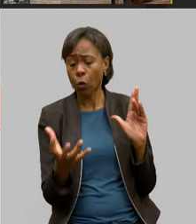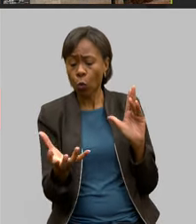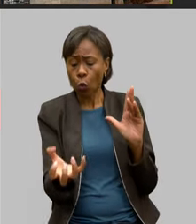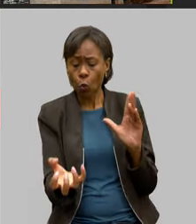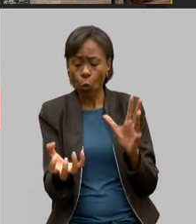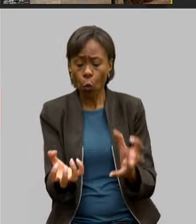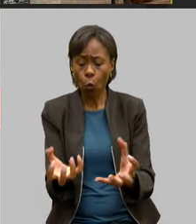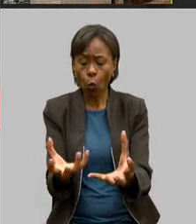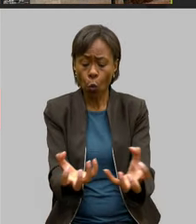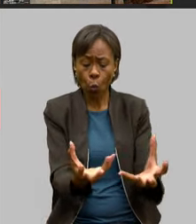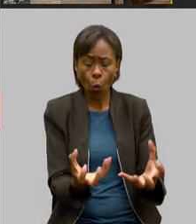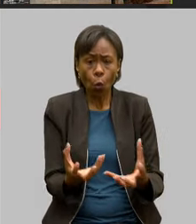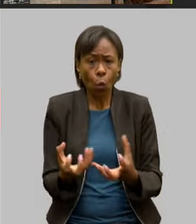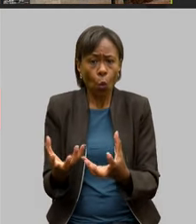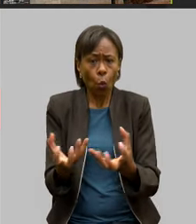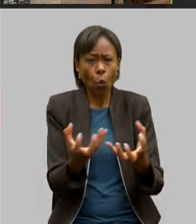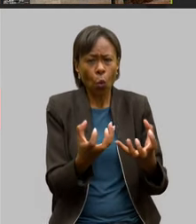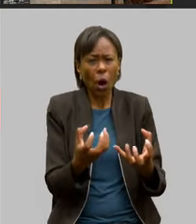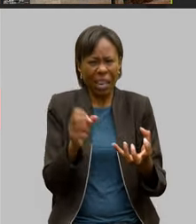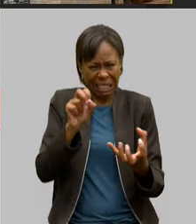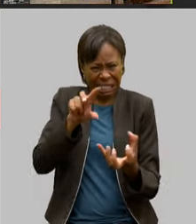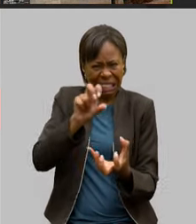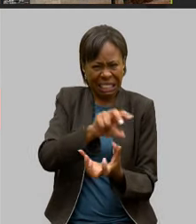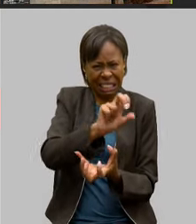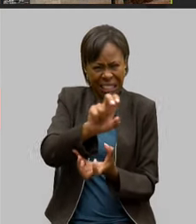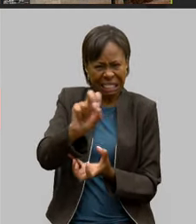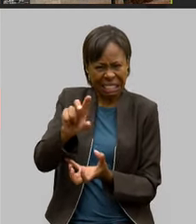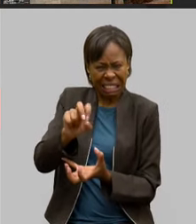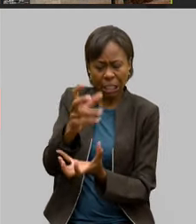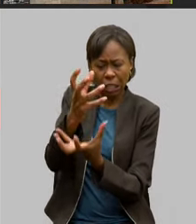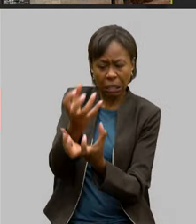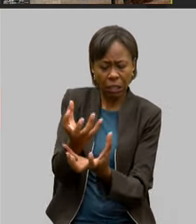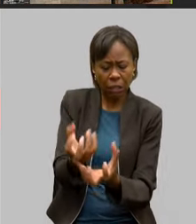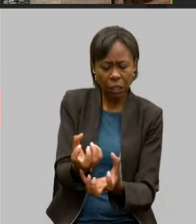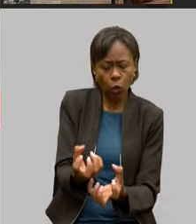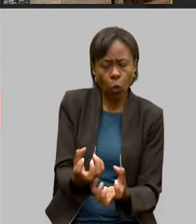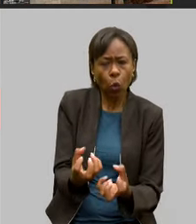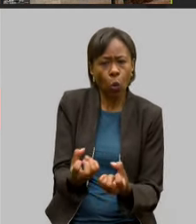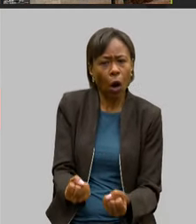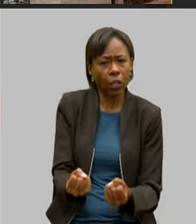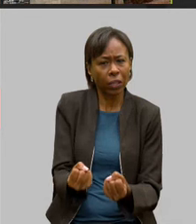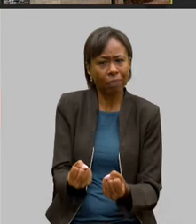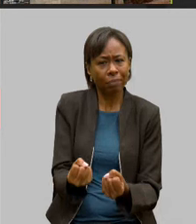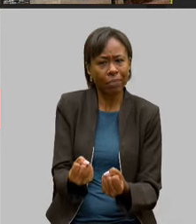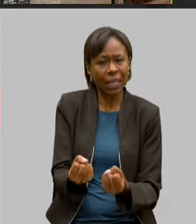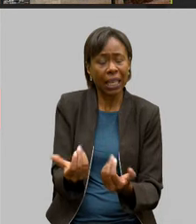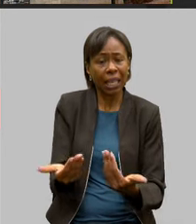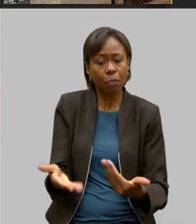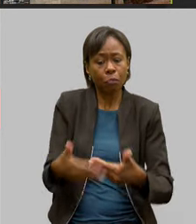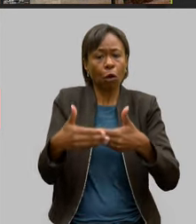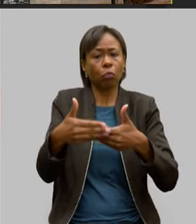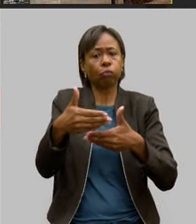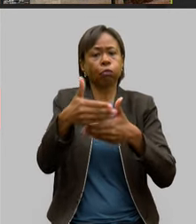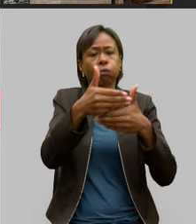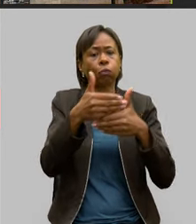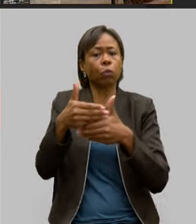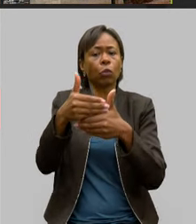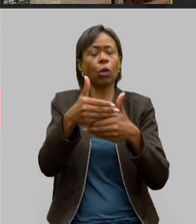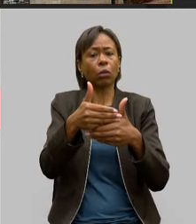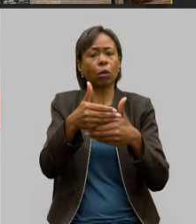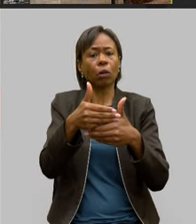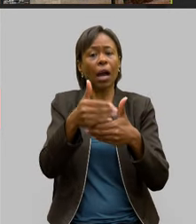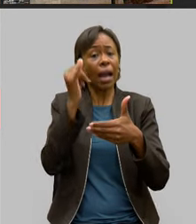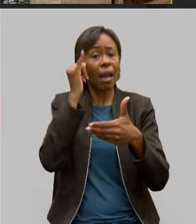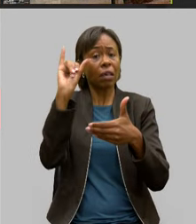colocar todos esses produtos tóxicos nas suas fibras e nós emparedar fica fora do ambiente